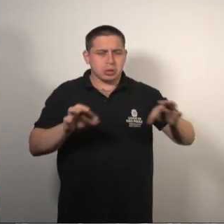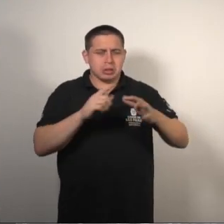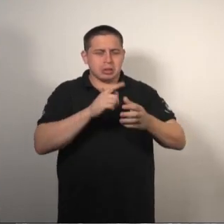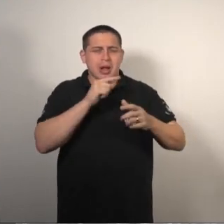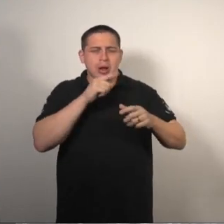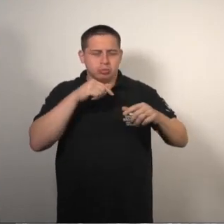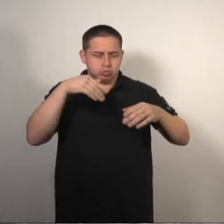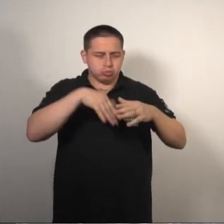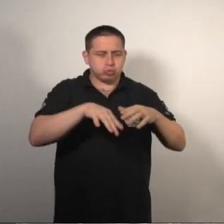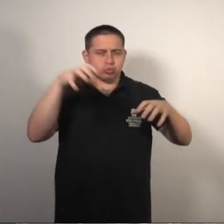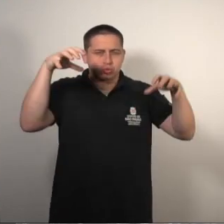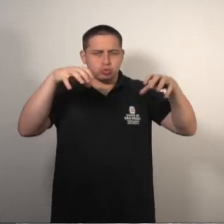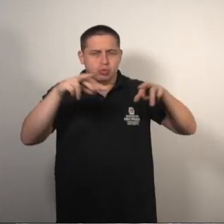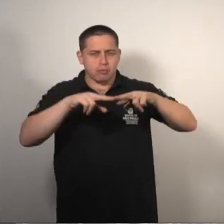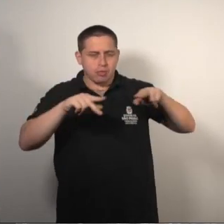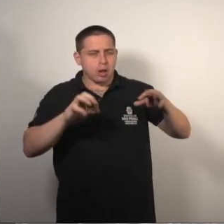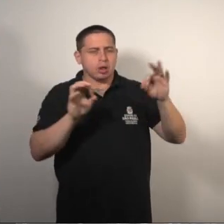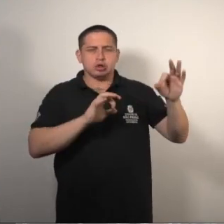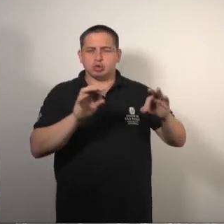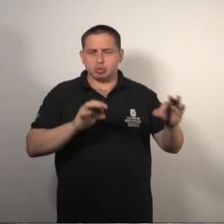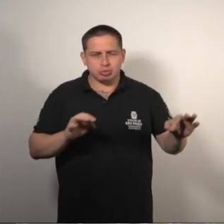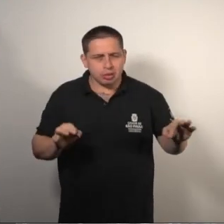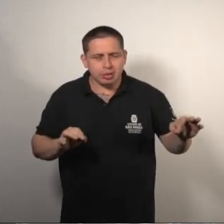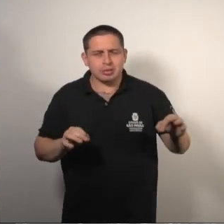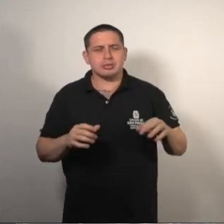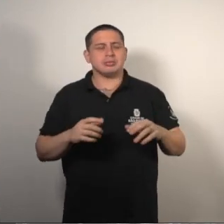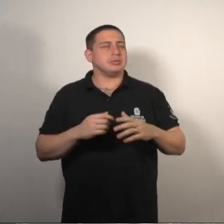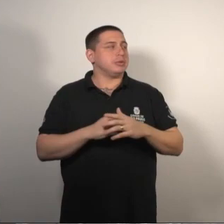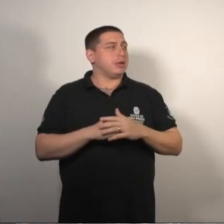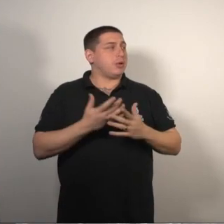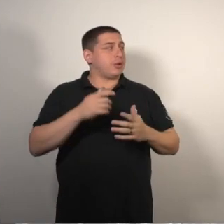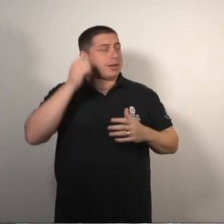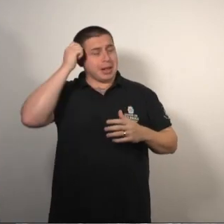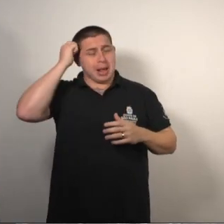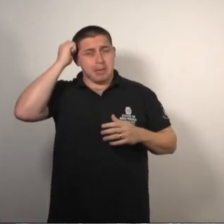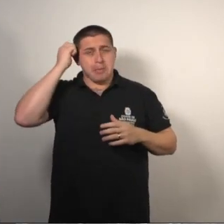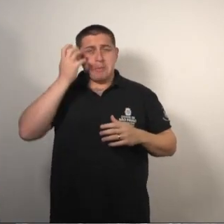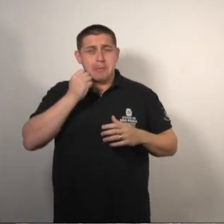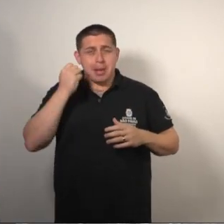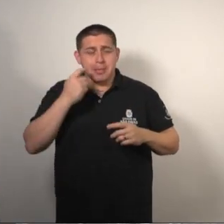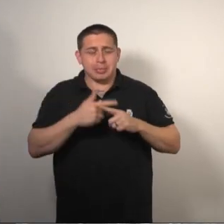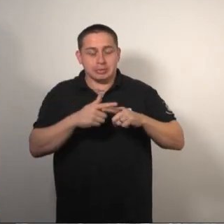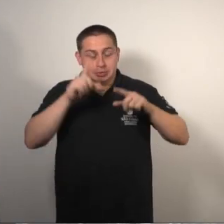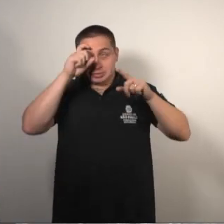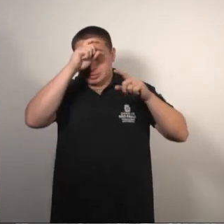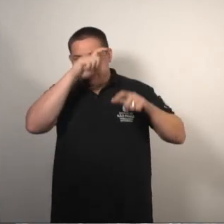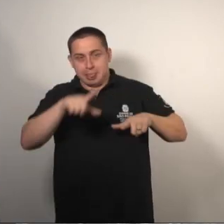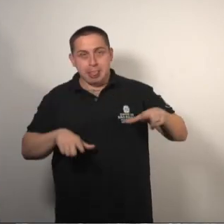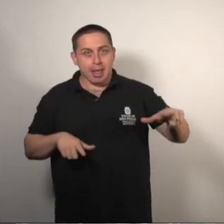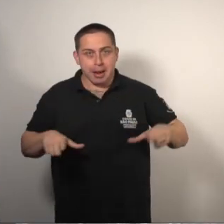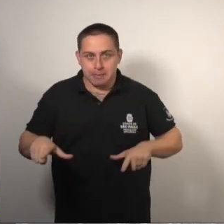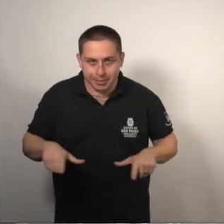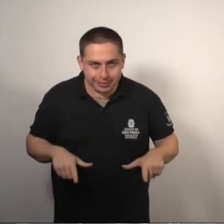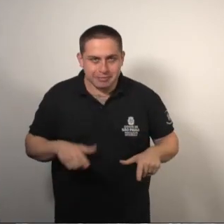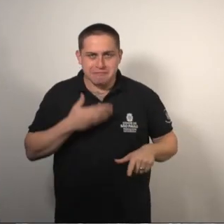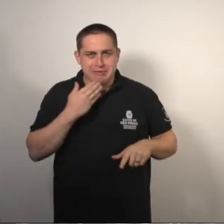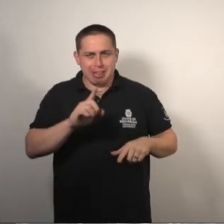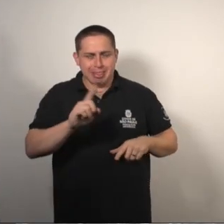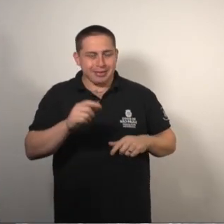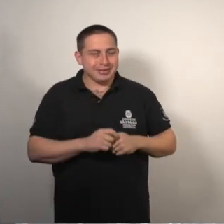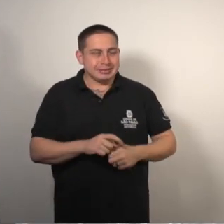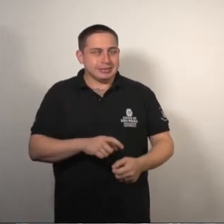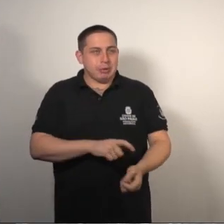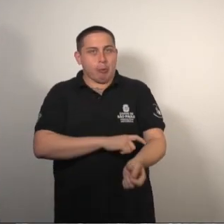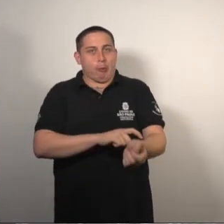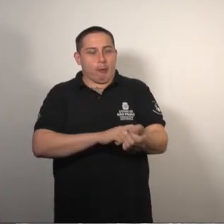da educação, obras na área da saúde. Ficou de cabelo branco, vindo para a prefeitura, nosso querido